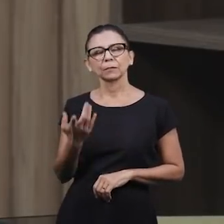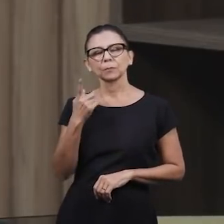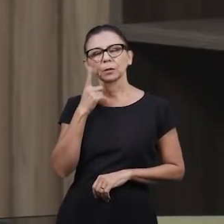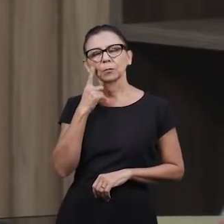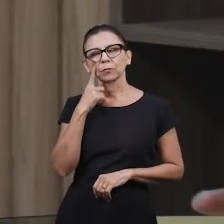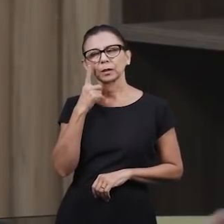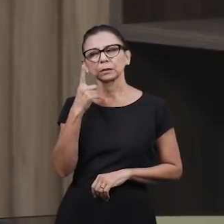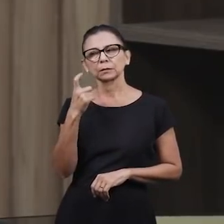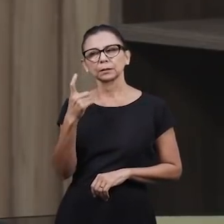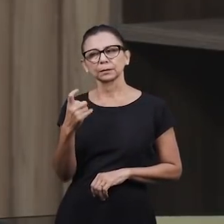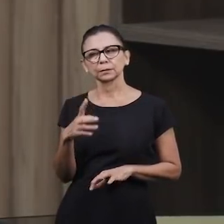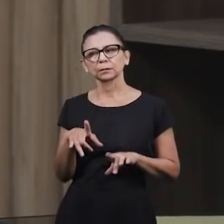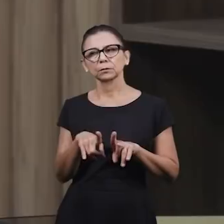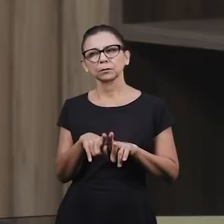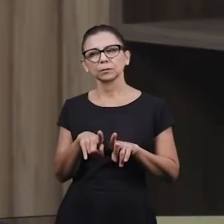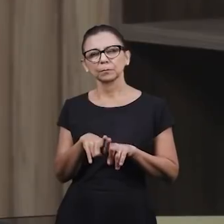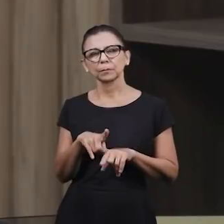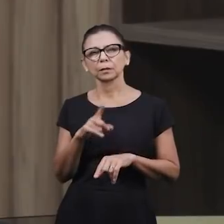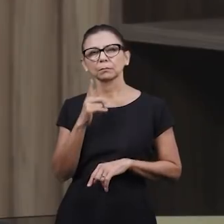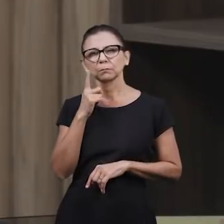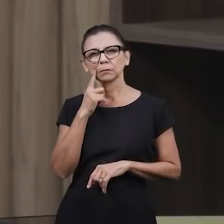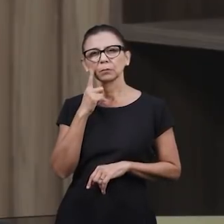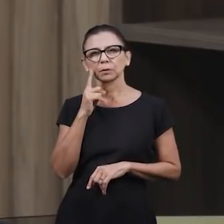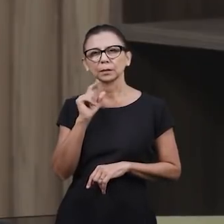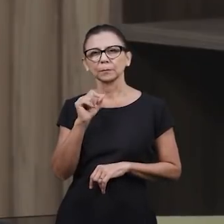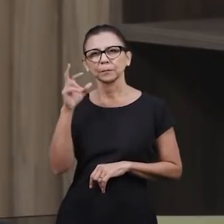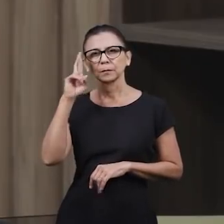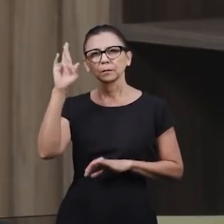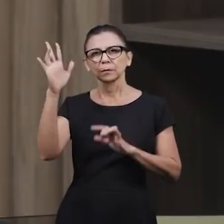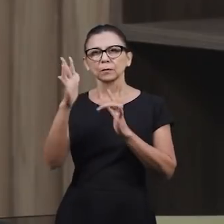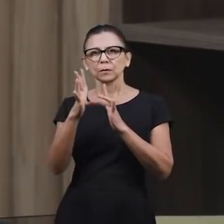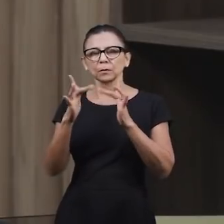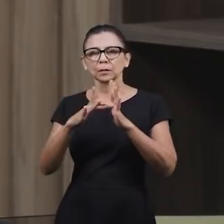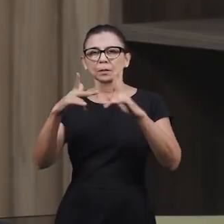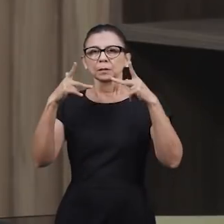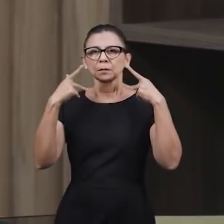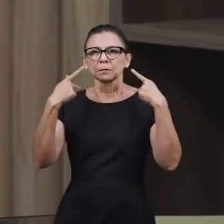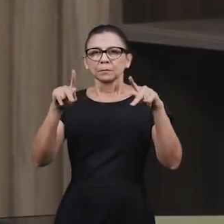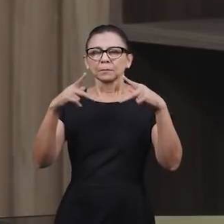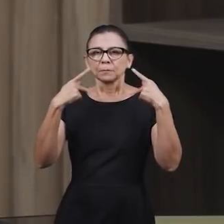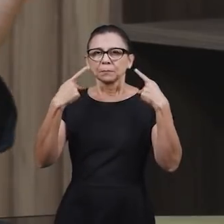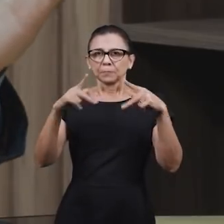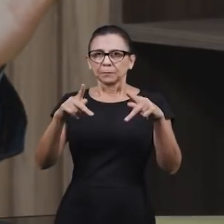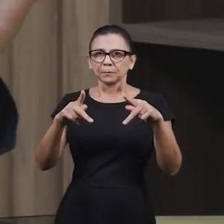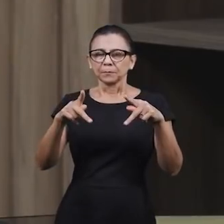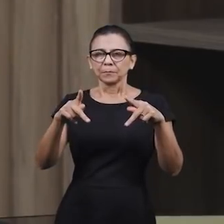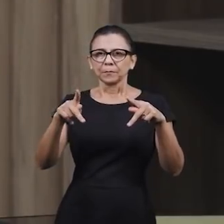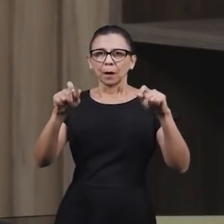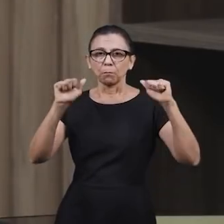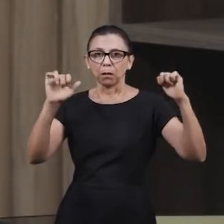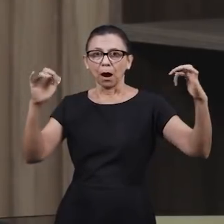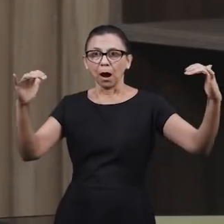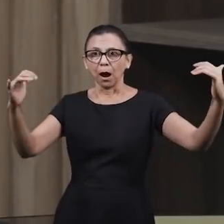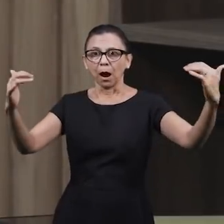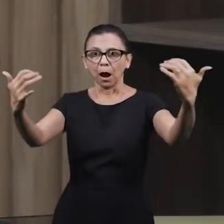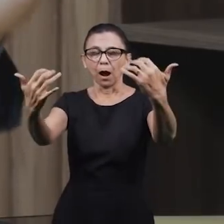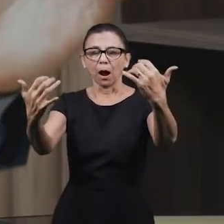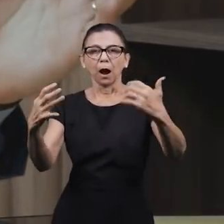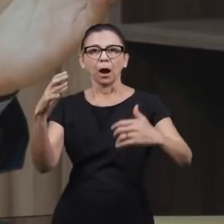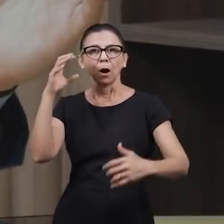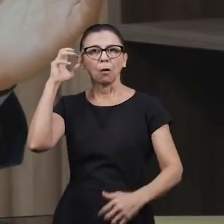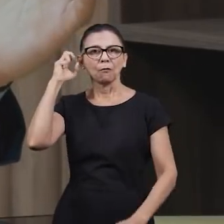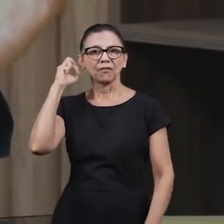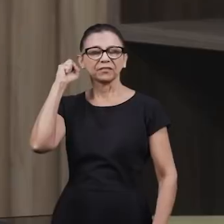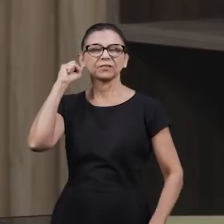falou, é interessante a gente ver também que o Senhor Jesus ele pregava e a multidão inteira